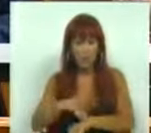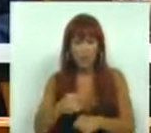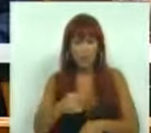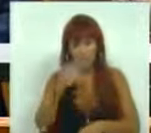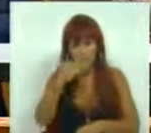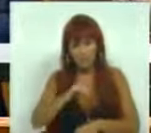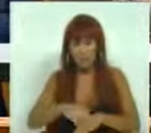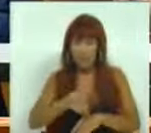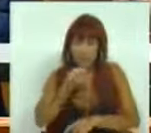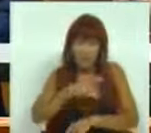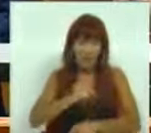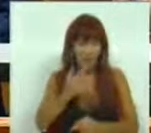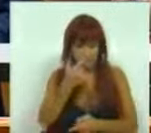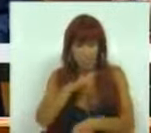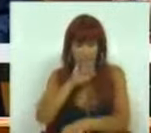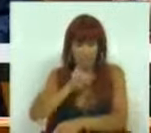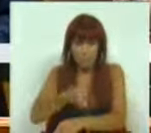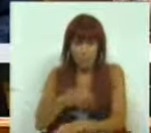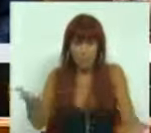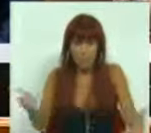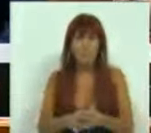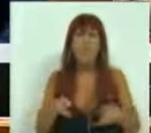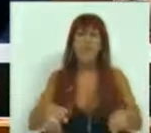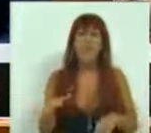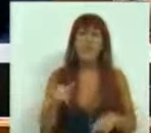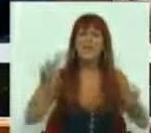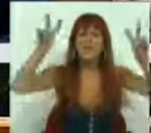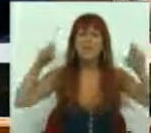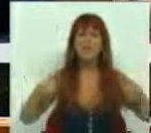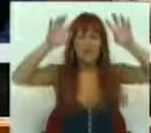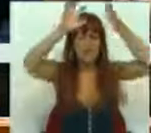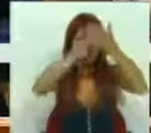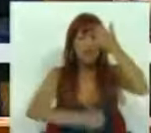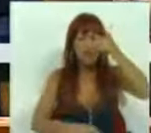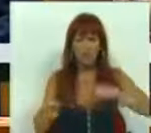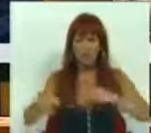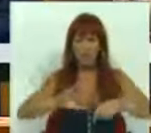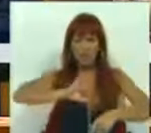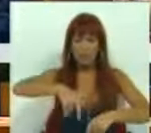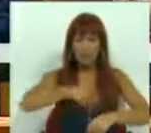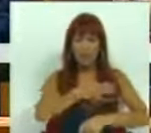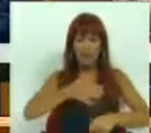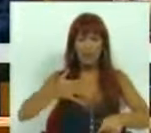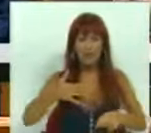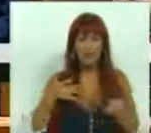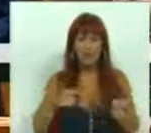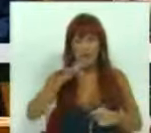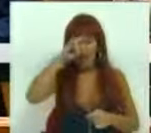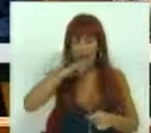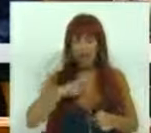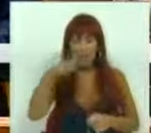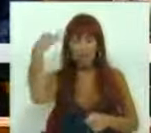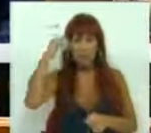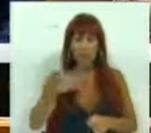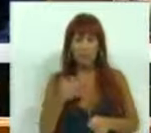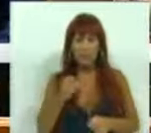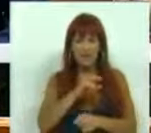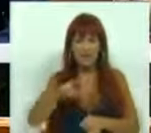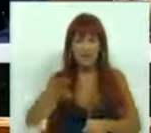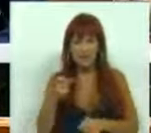com o luto pela perda do seu familiar. Esta é uma citação de um texto da Organização Mundial de Saúde, lembrado pelo professor